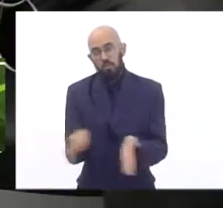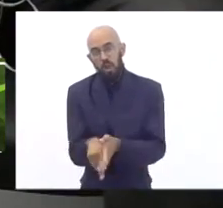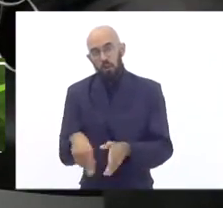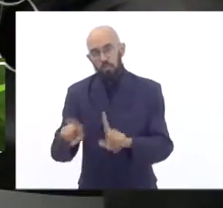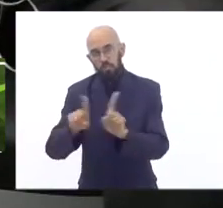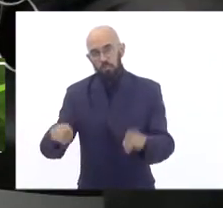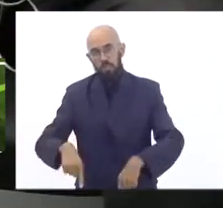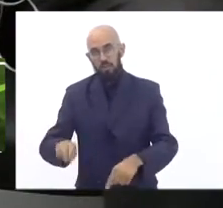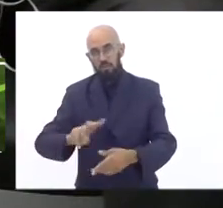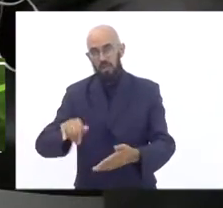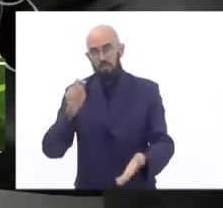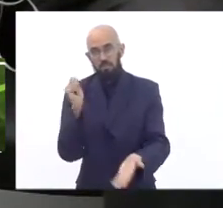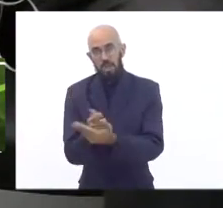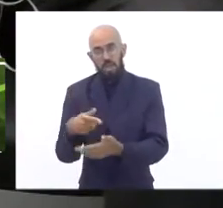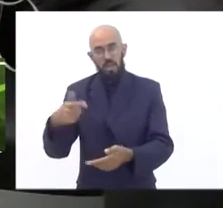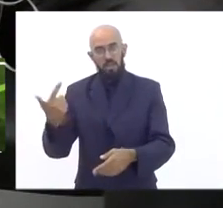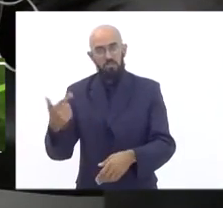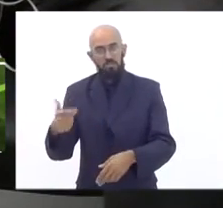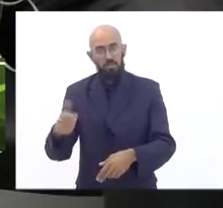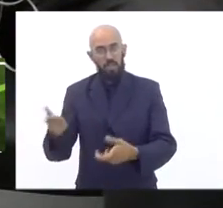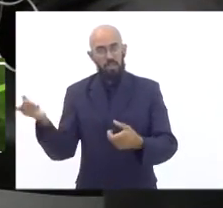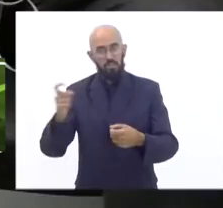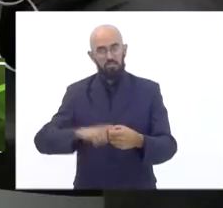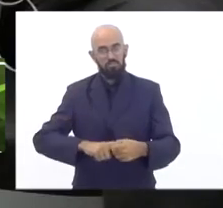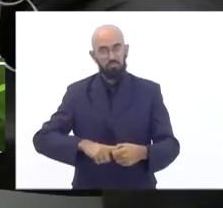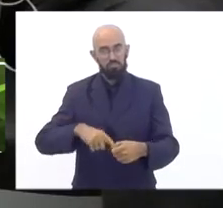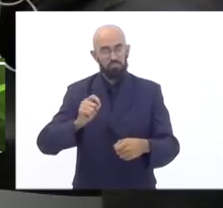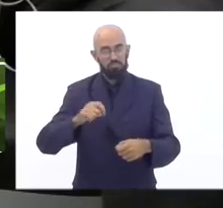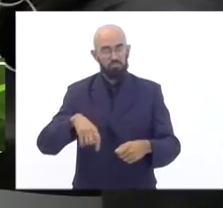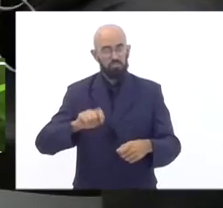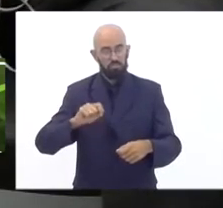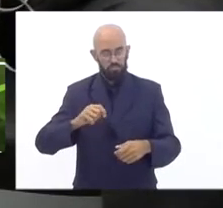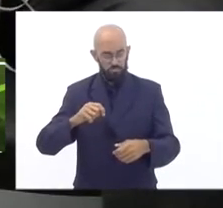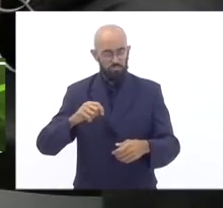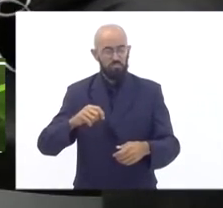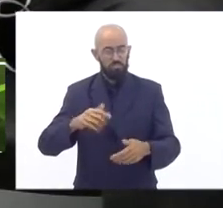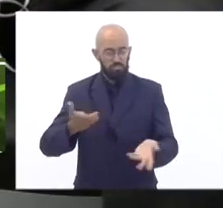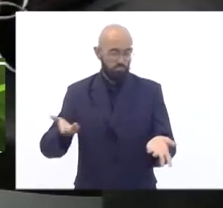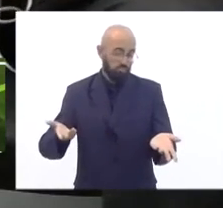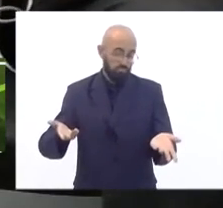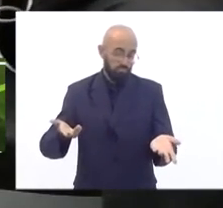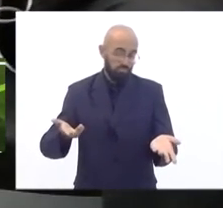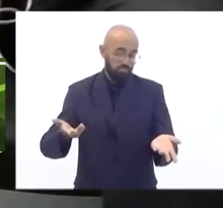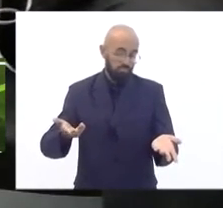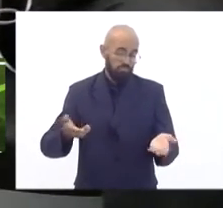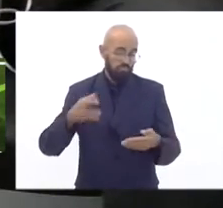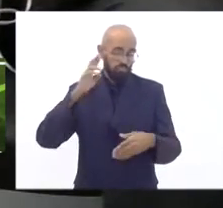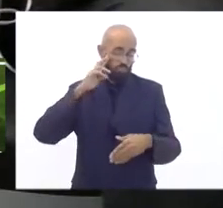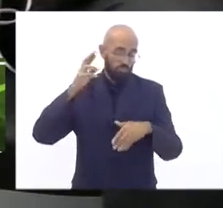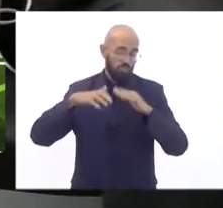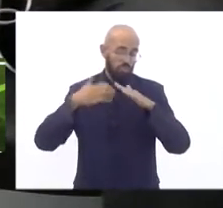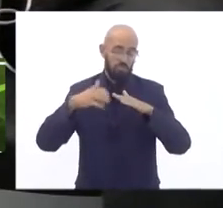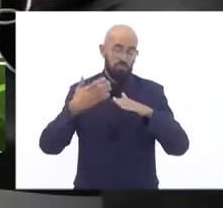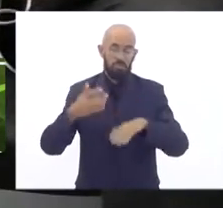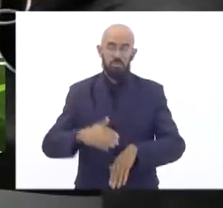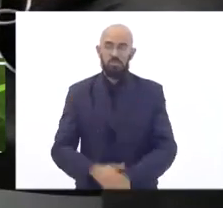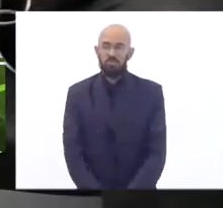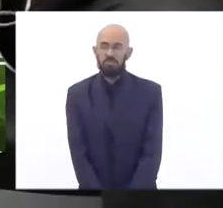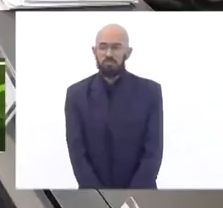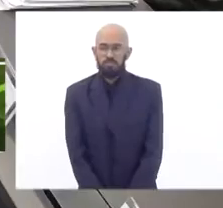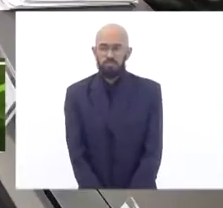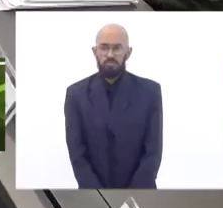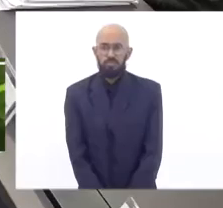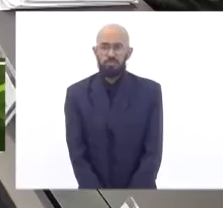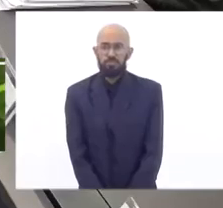absoluta certeza que não haverá reposição por parte dos empregadores. É isso, deputado Valdec.